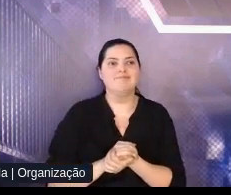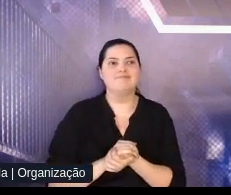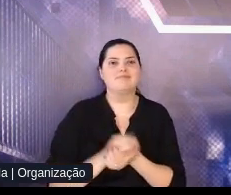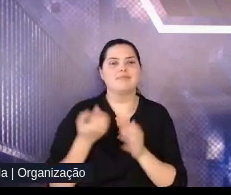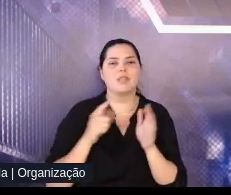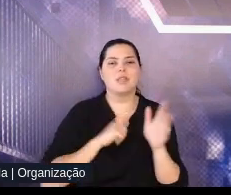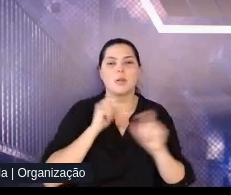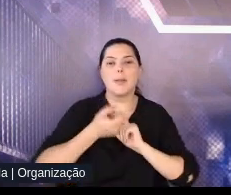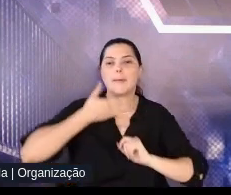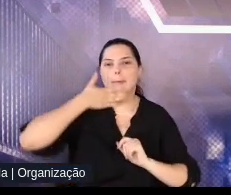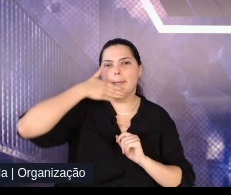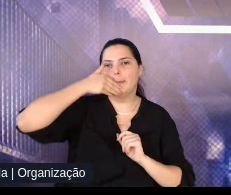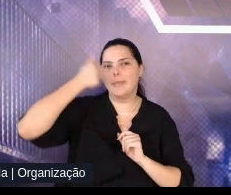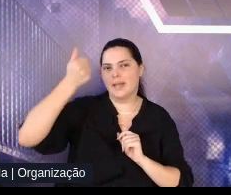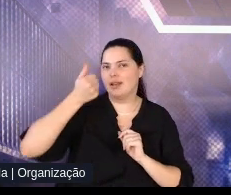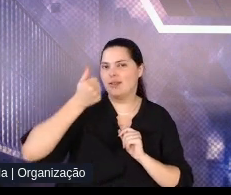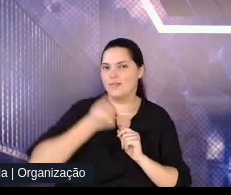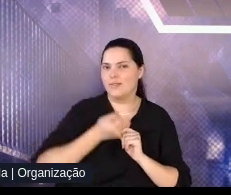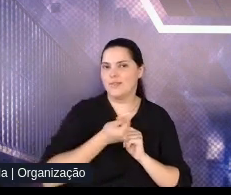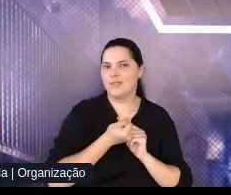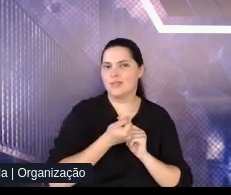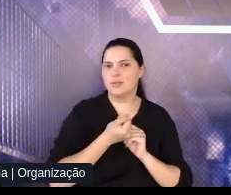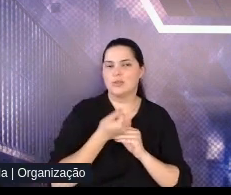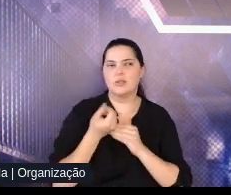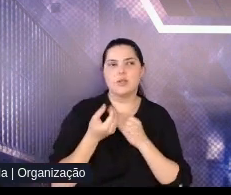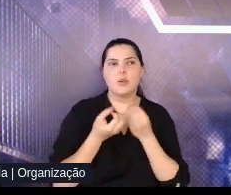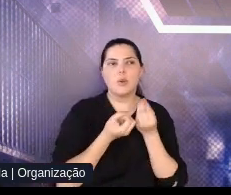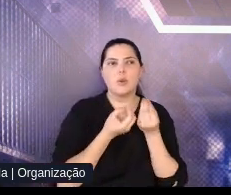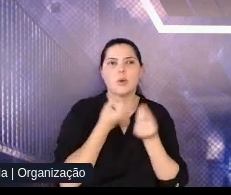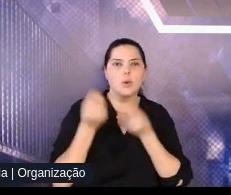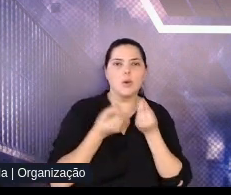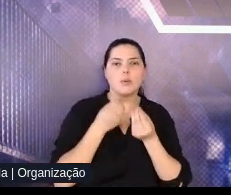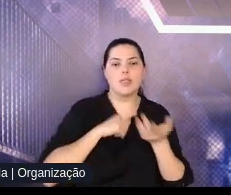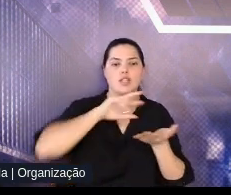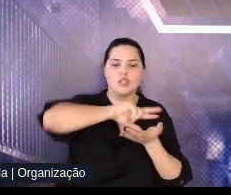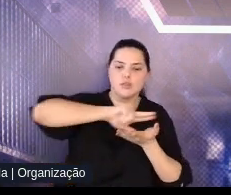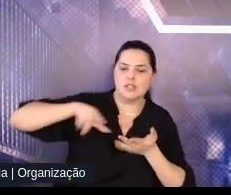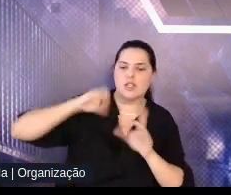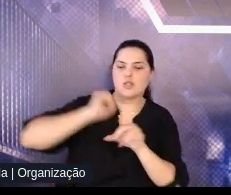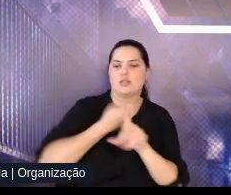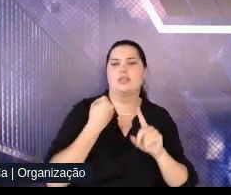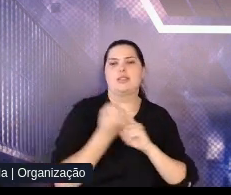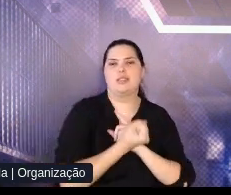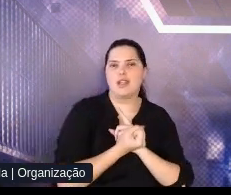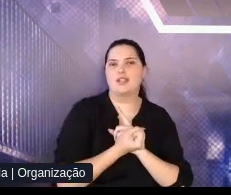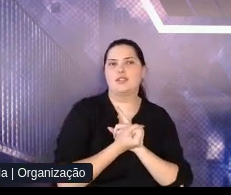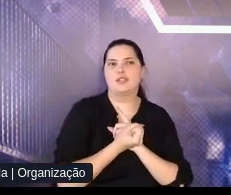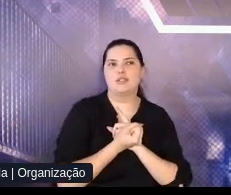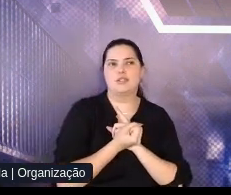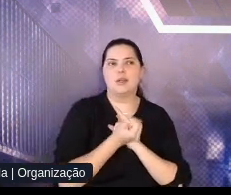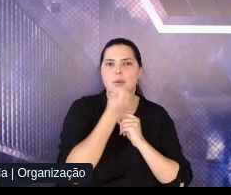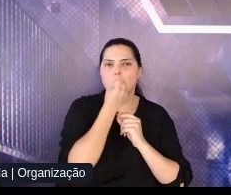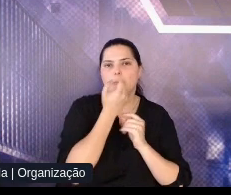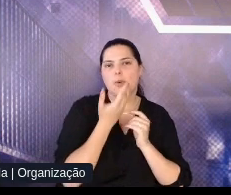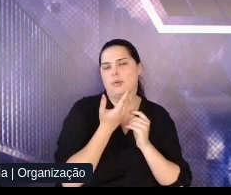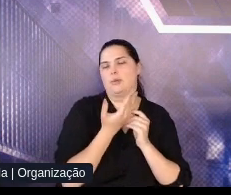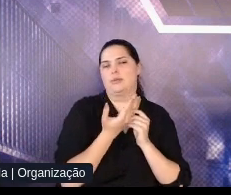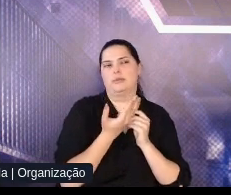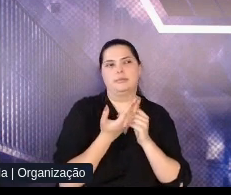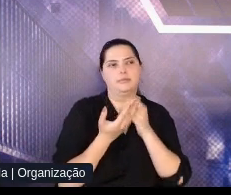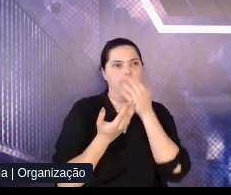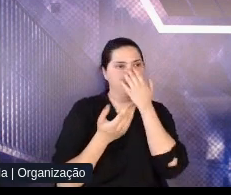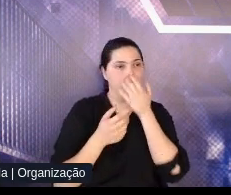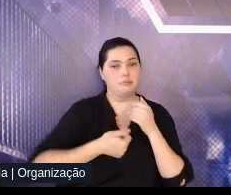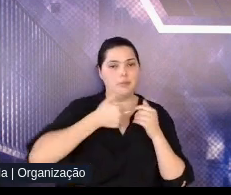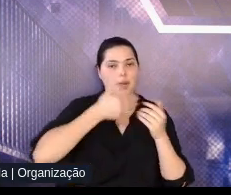Eu trouxe aqui uns benefícios do quanto a gente ter diversidade na nossa sociedade ela interfere. E ali,